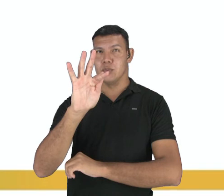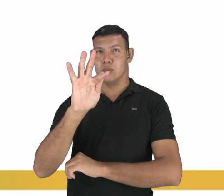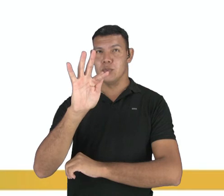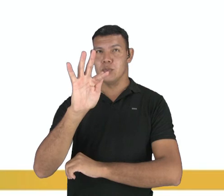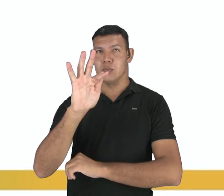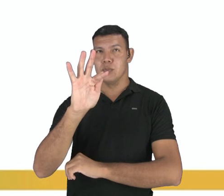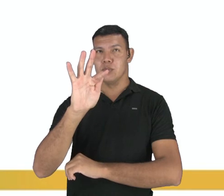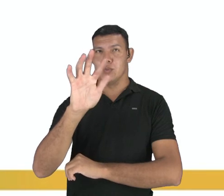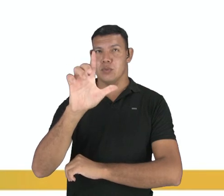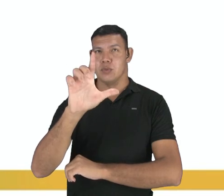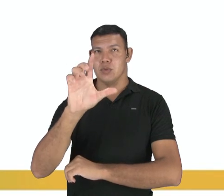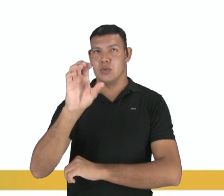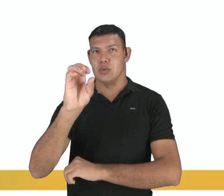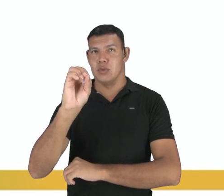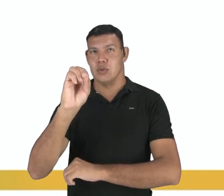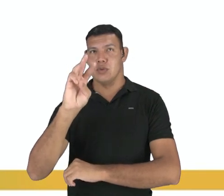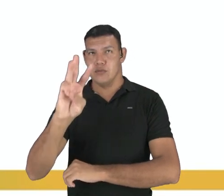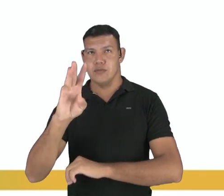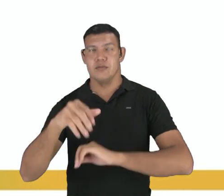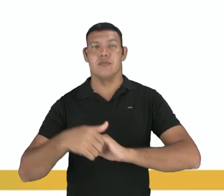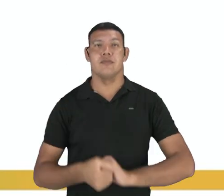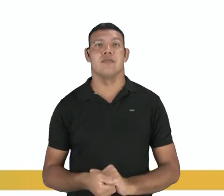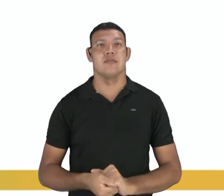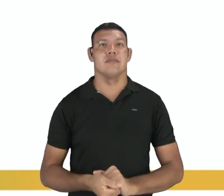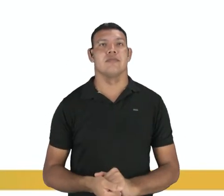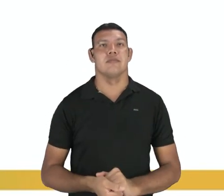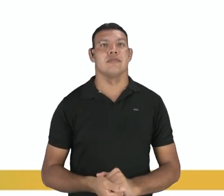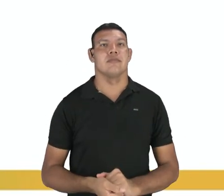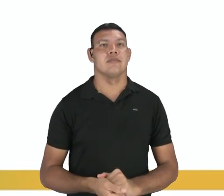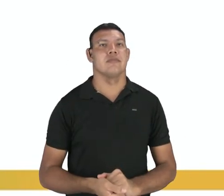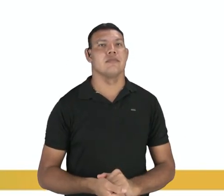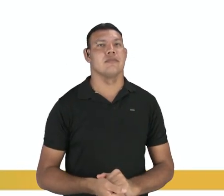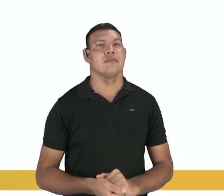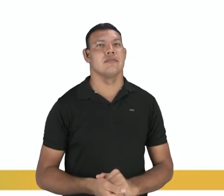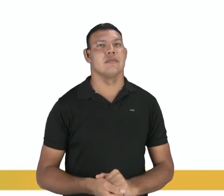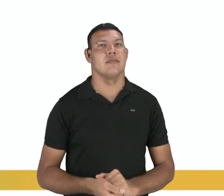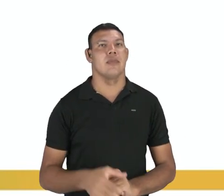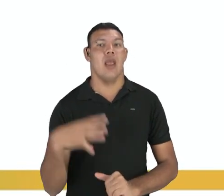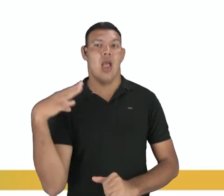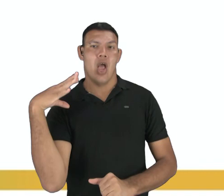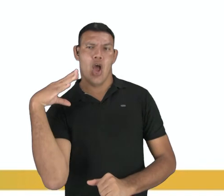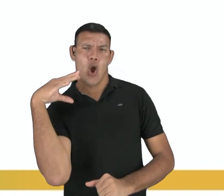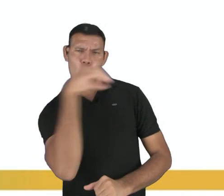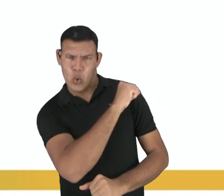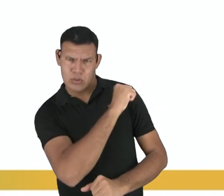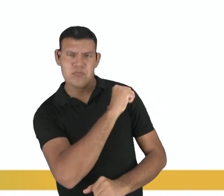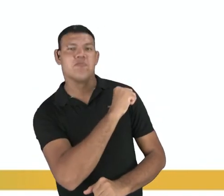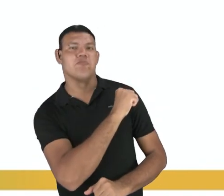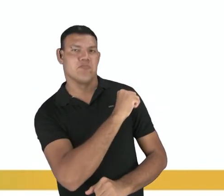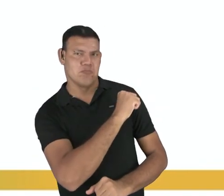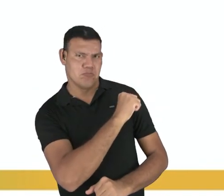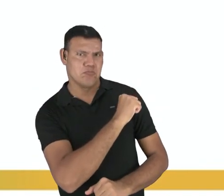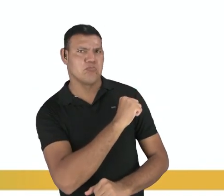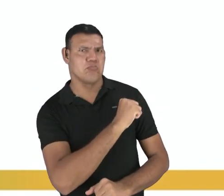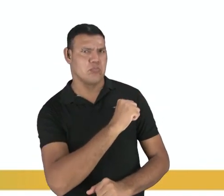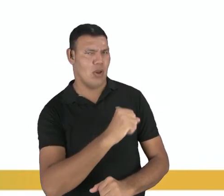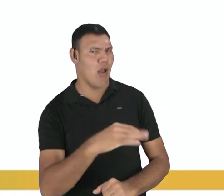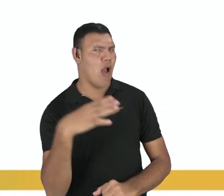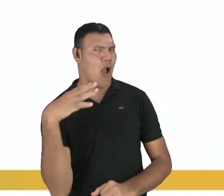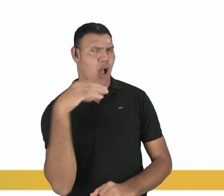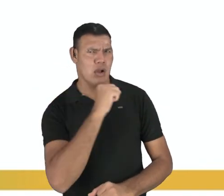Fly significa voar e fly up significa voar, mas no sentido de passar rápido, de o tempo